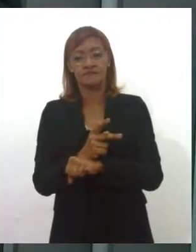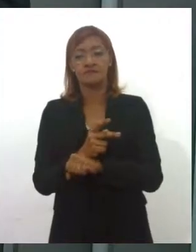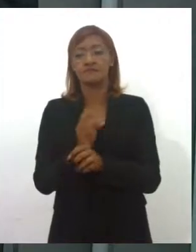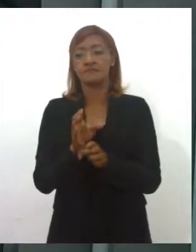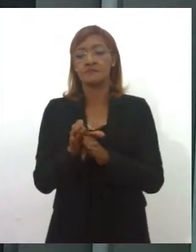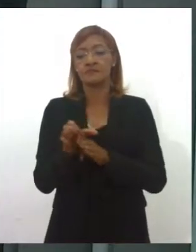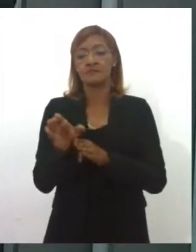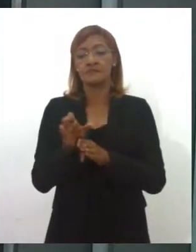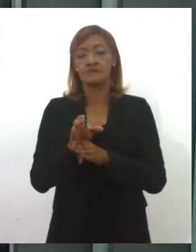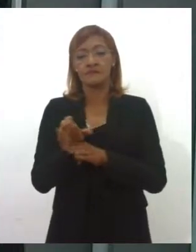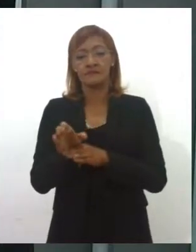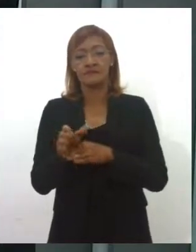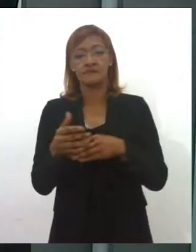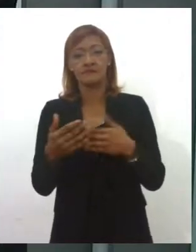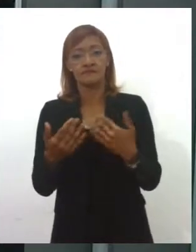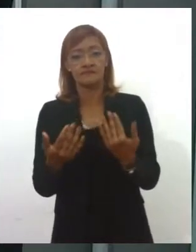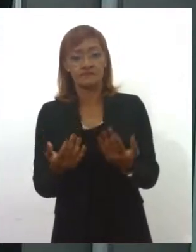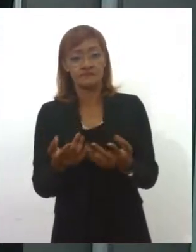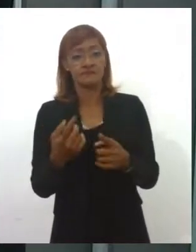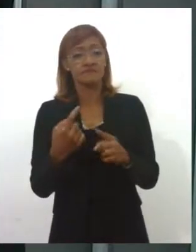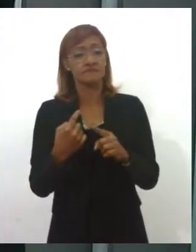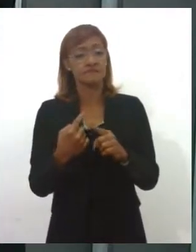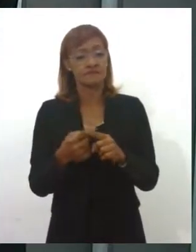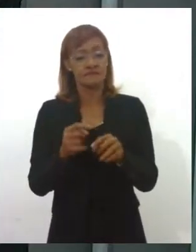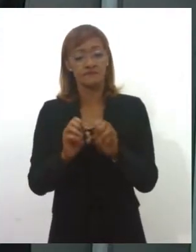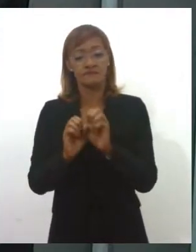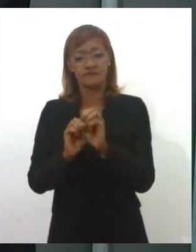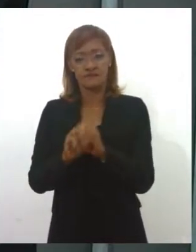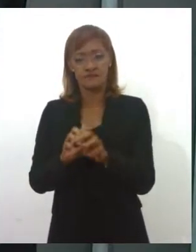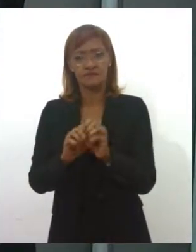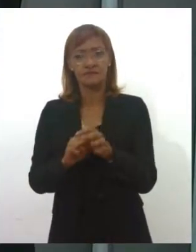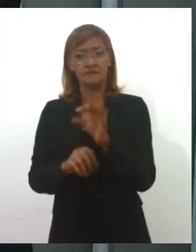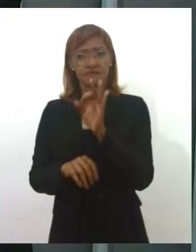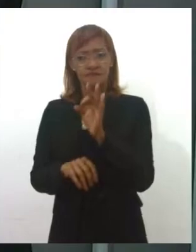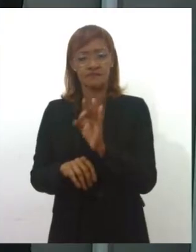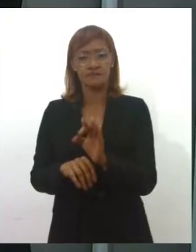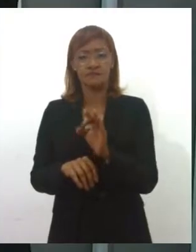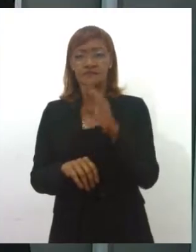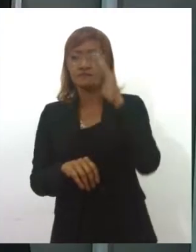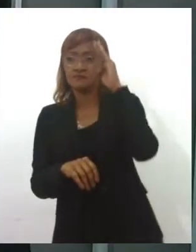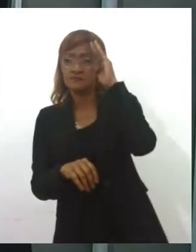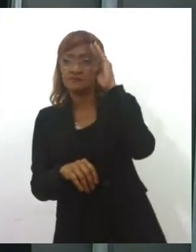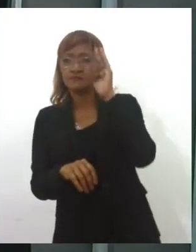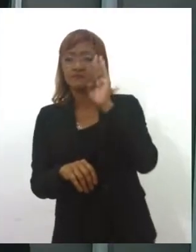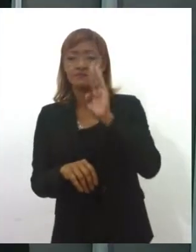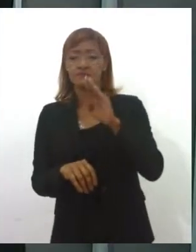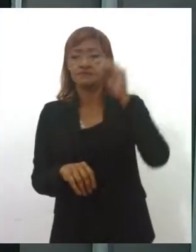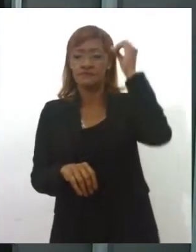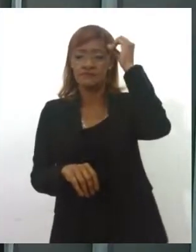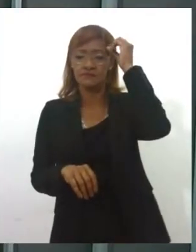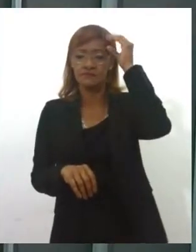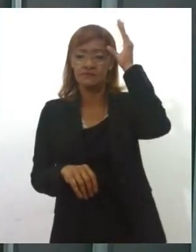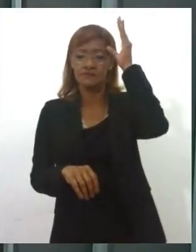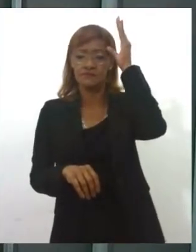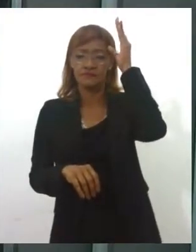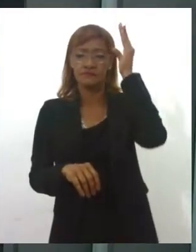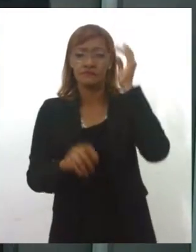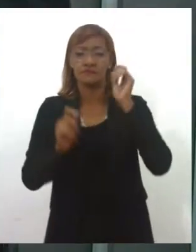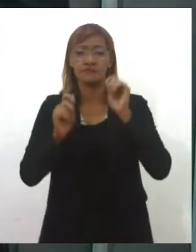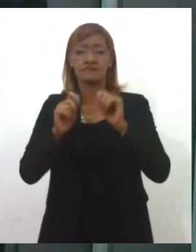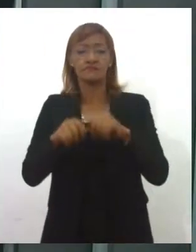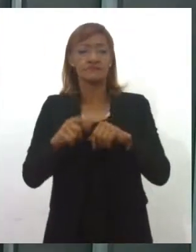conscientização sobre isso porque a educação que uma senhora bem falou é a base de tudo né do conhecimento para ter